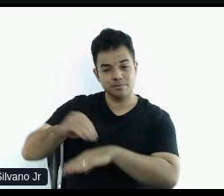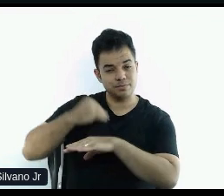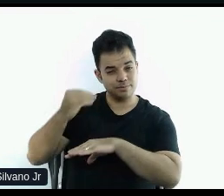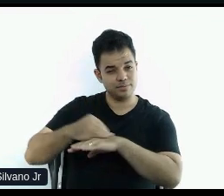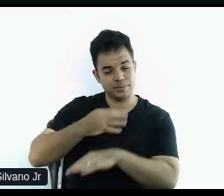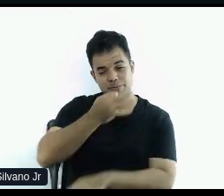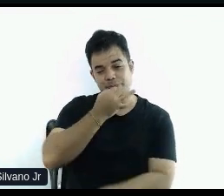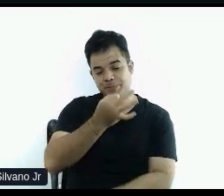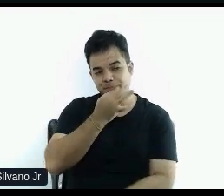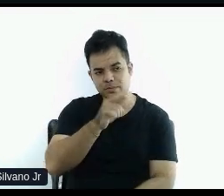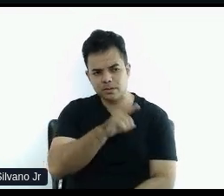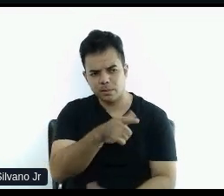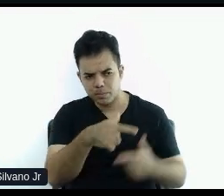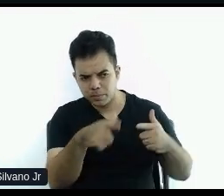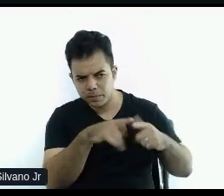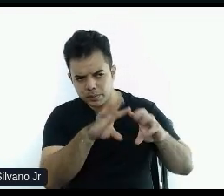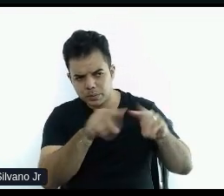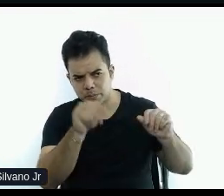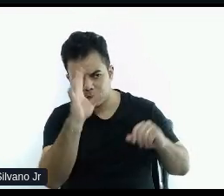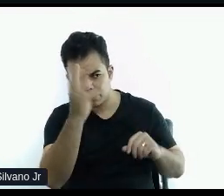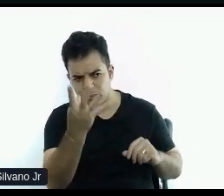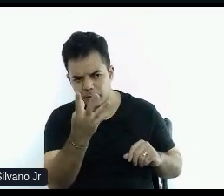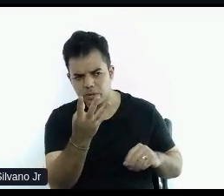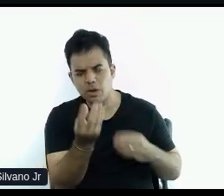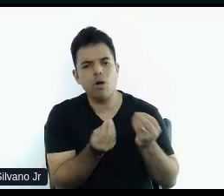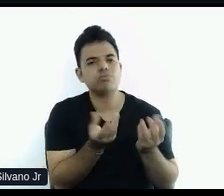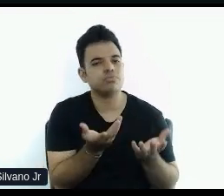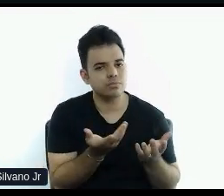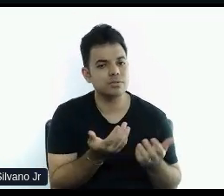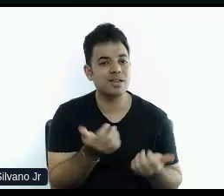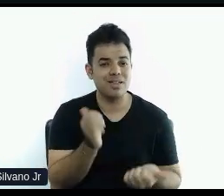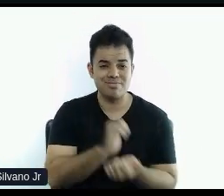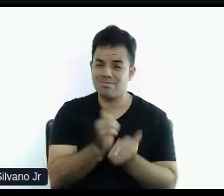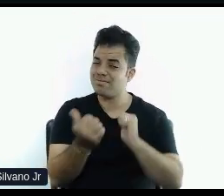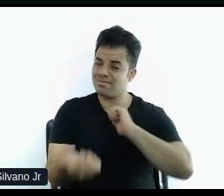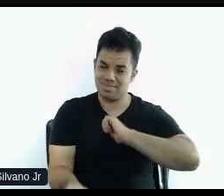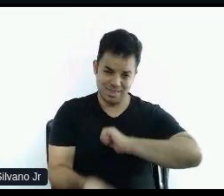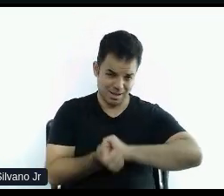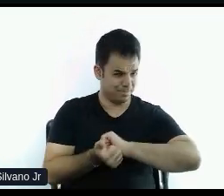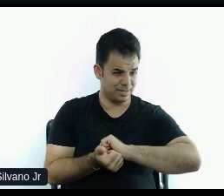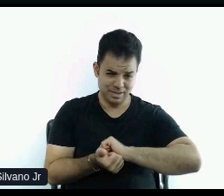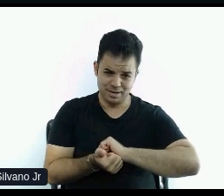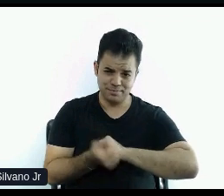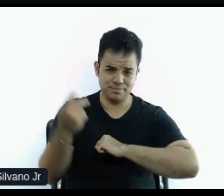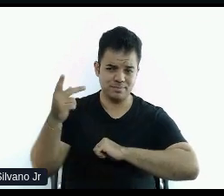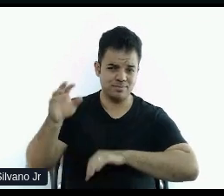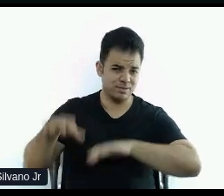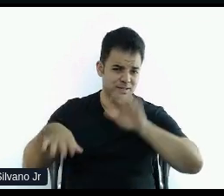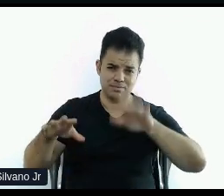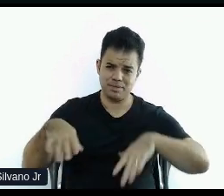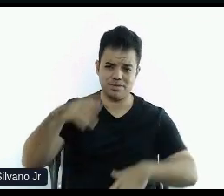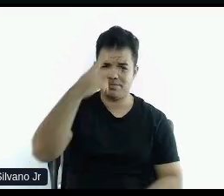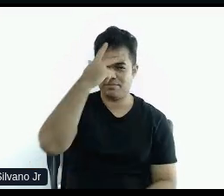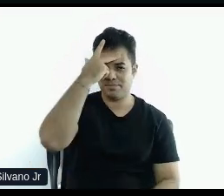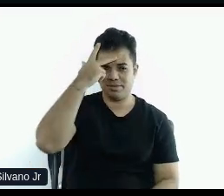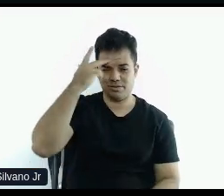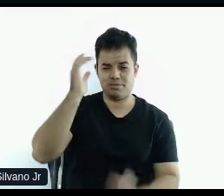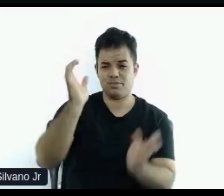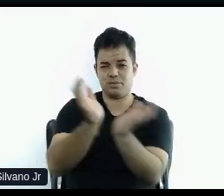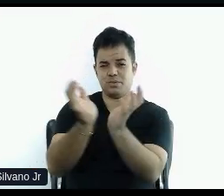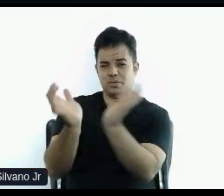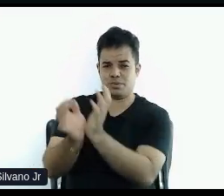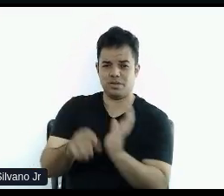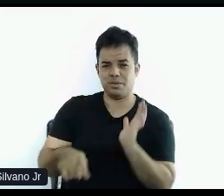resolver aquele problema? E isso é muito adaptável a quem é o público que a gente está querendo fazer